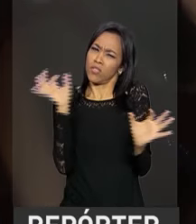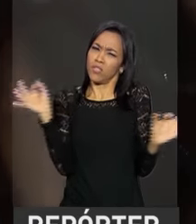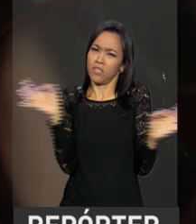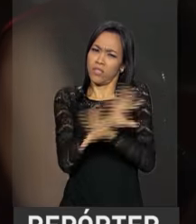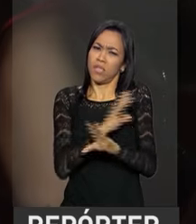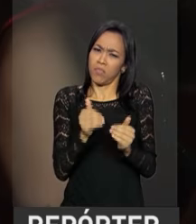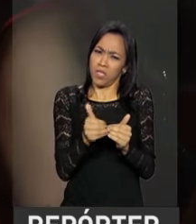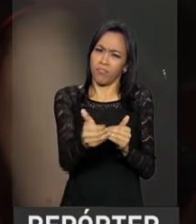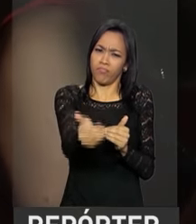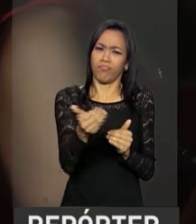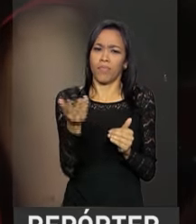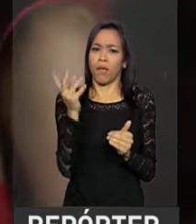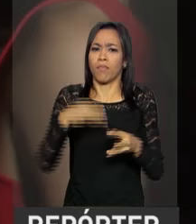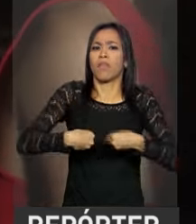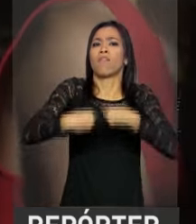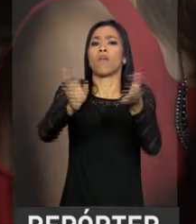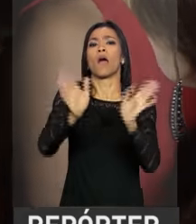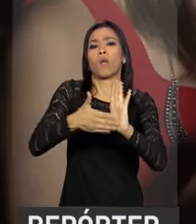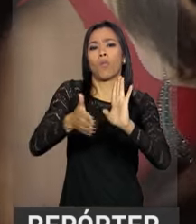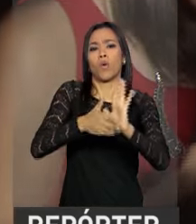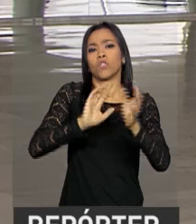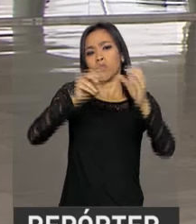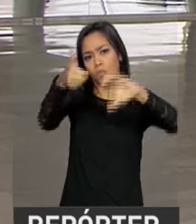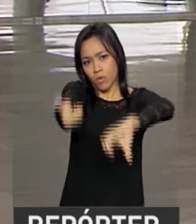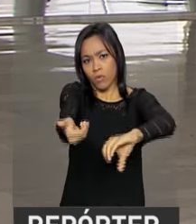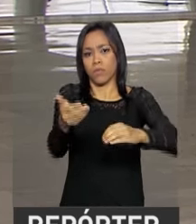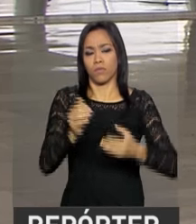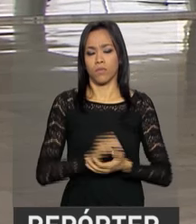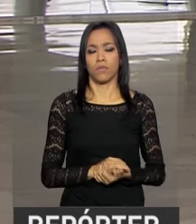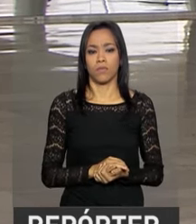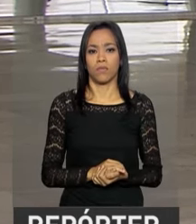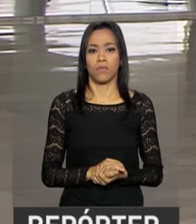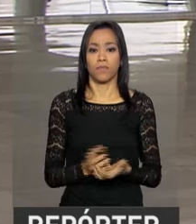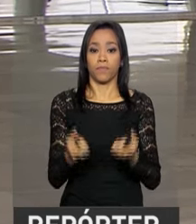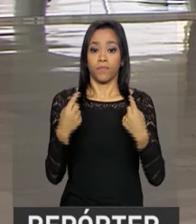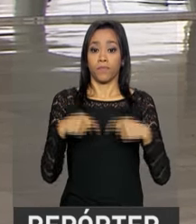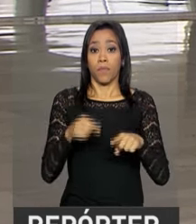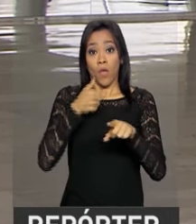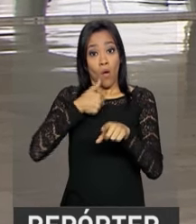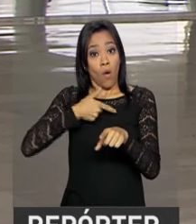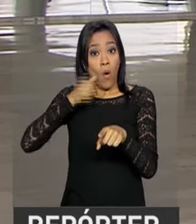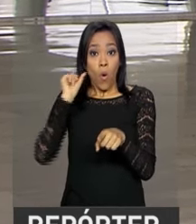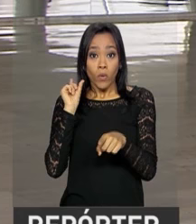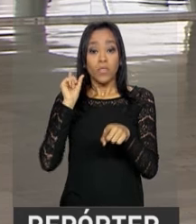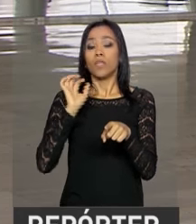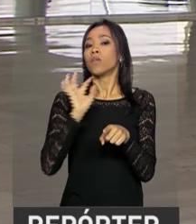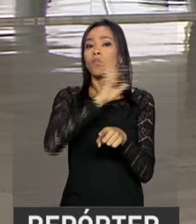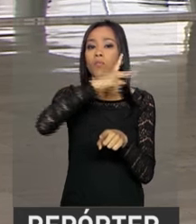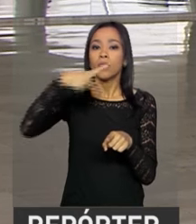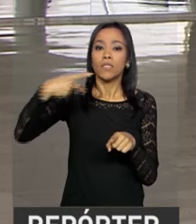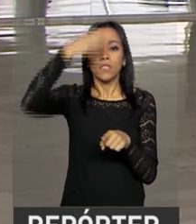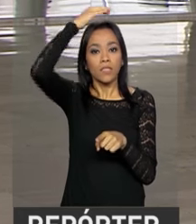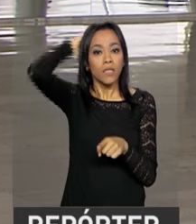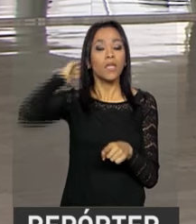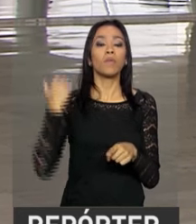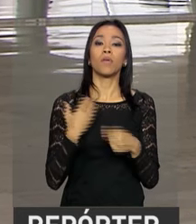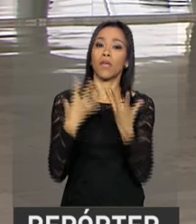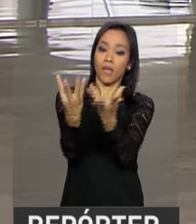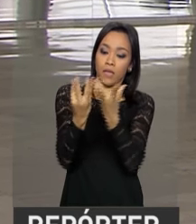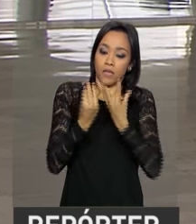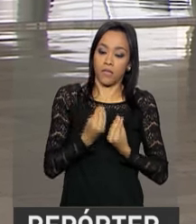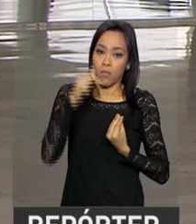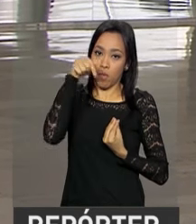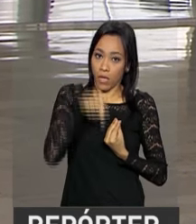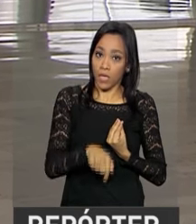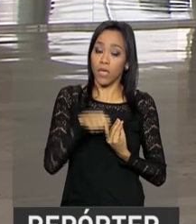mínimo para poder enviar pra Câmara dos Deputados para congresso nacional e ainda ontem o presidente Michel Temer recebeu aqui no Palácio do Planalto